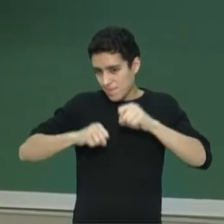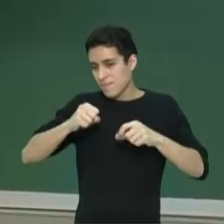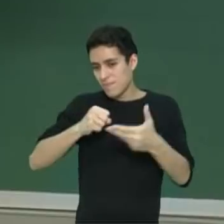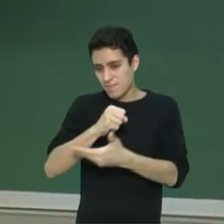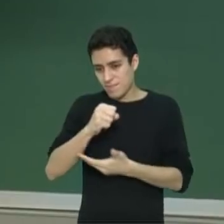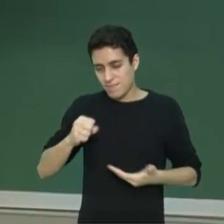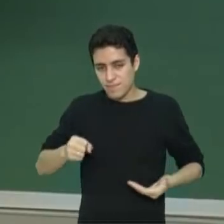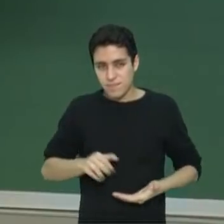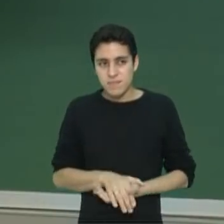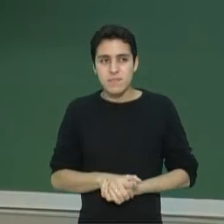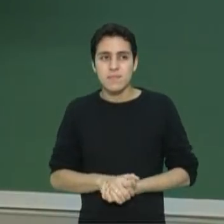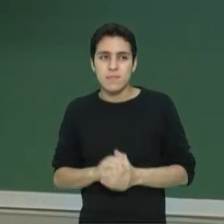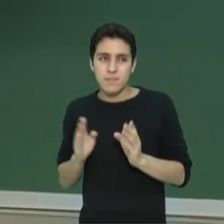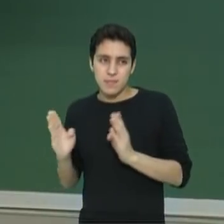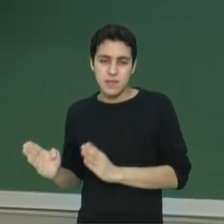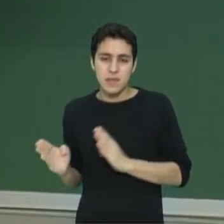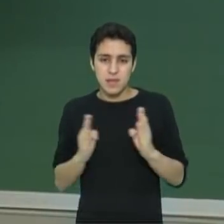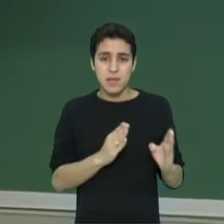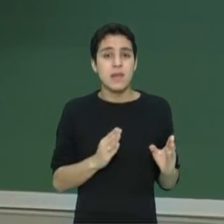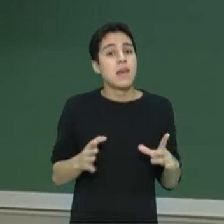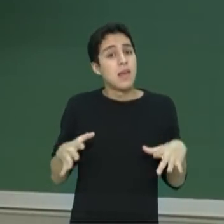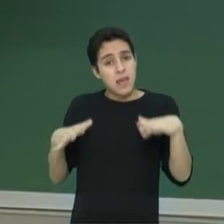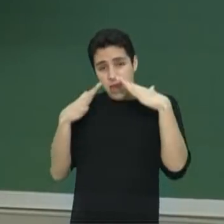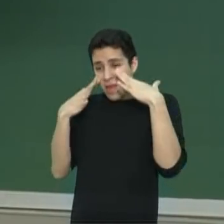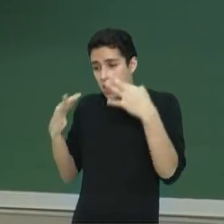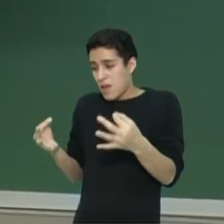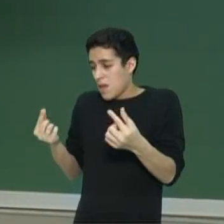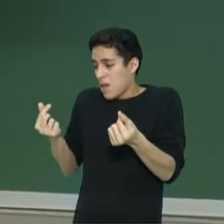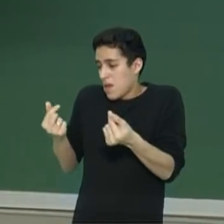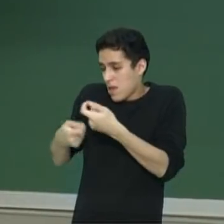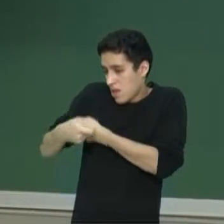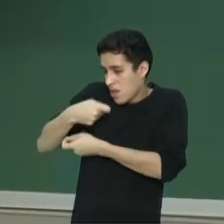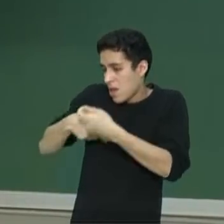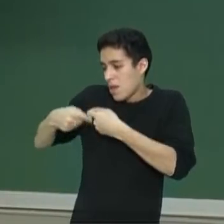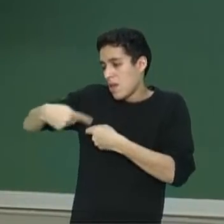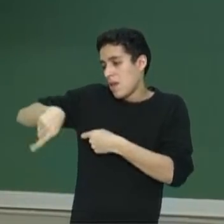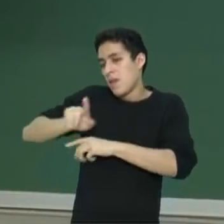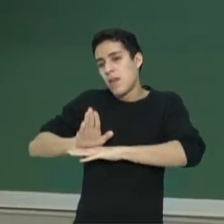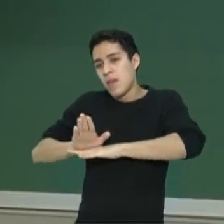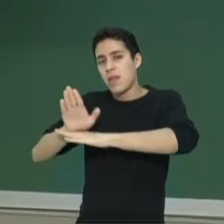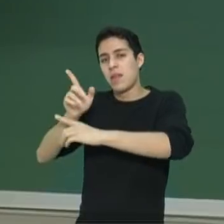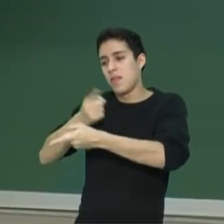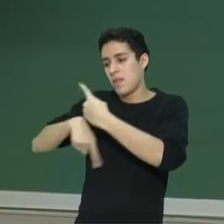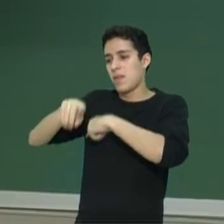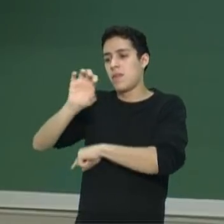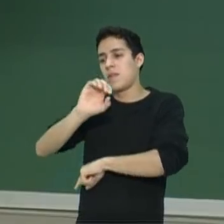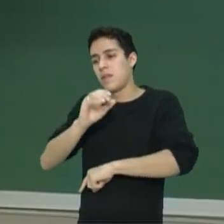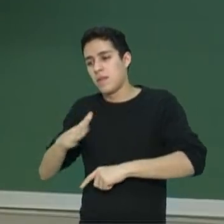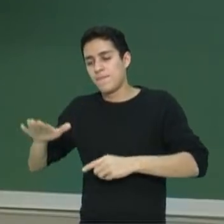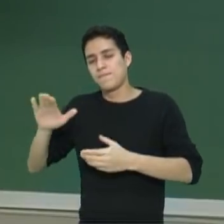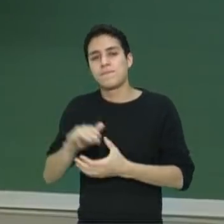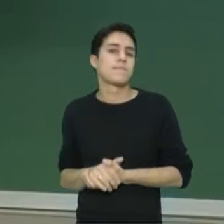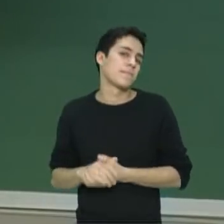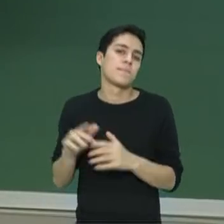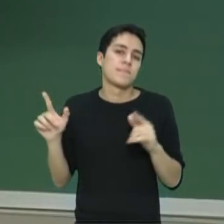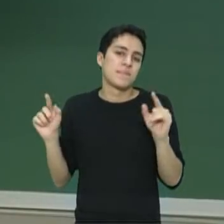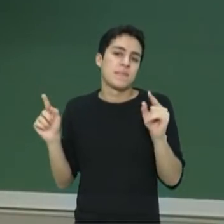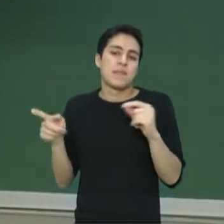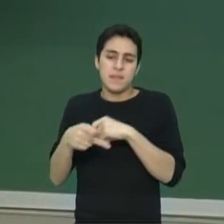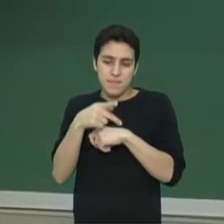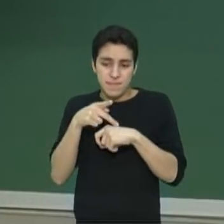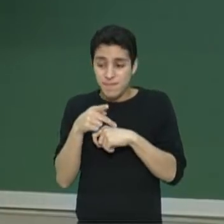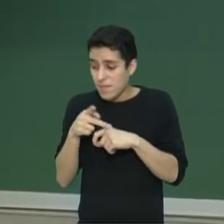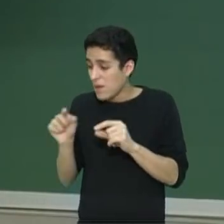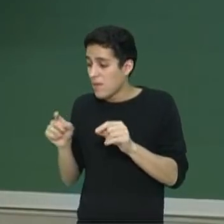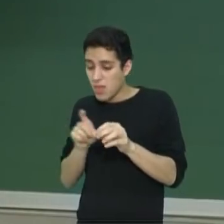base. O destaque econômico, né, que alavanca a economia da Oceania, é esses países que